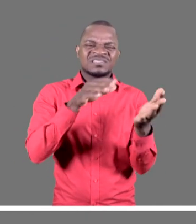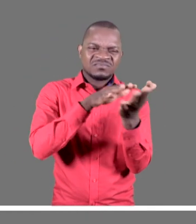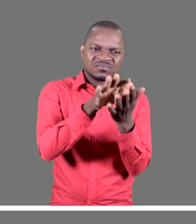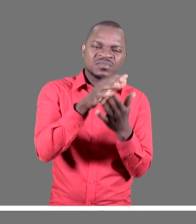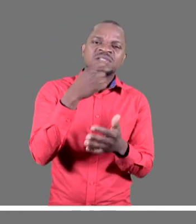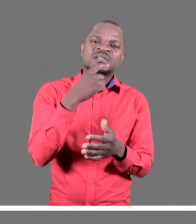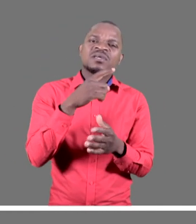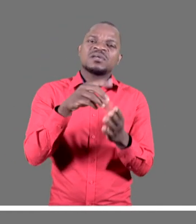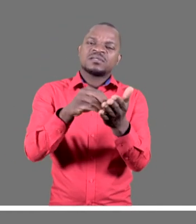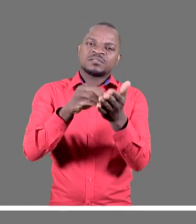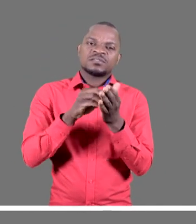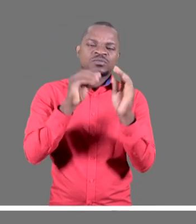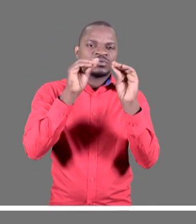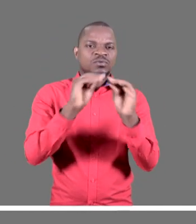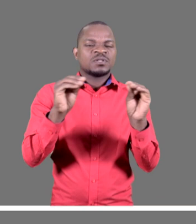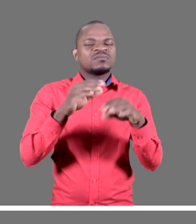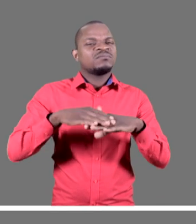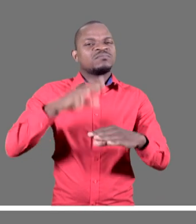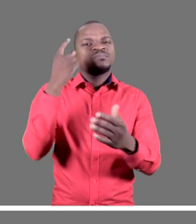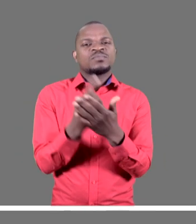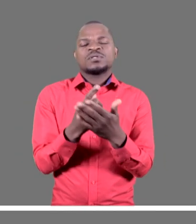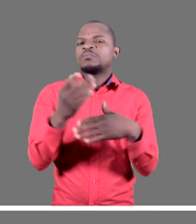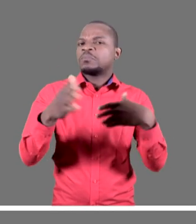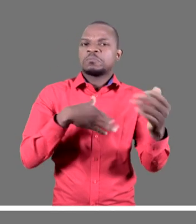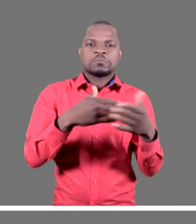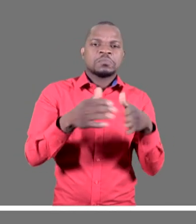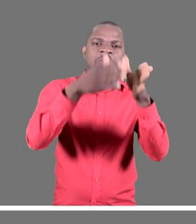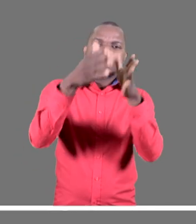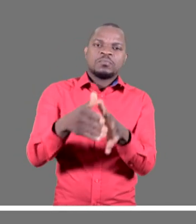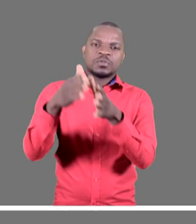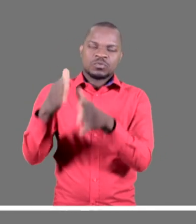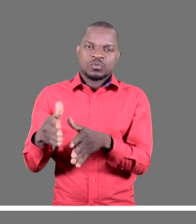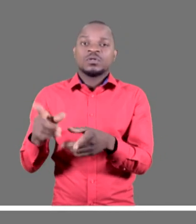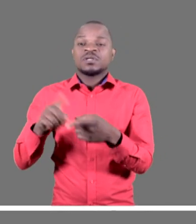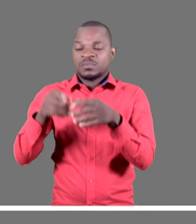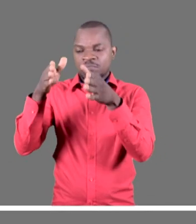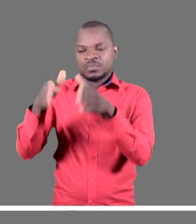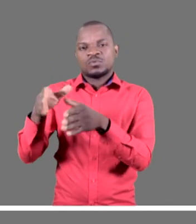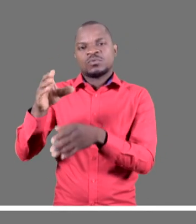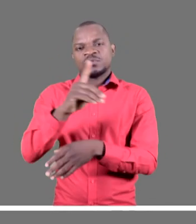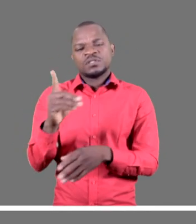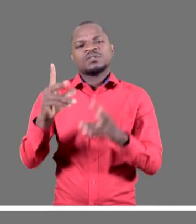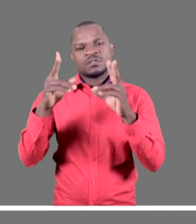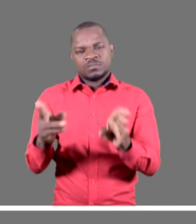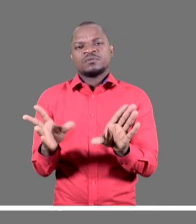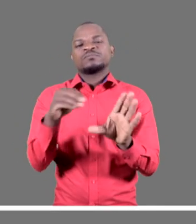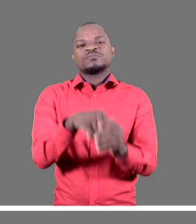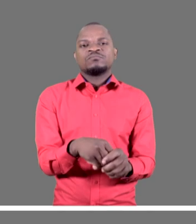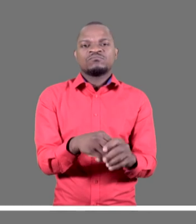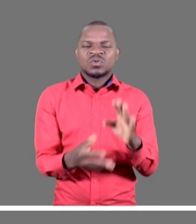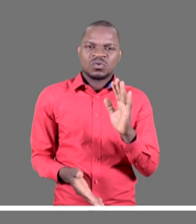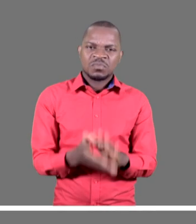um direito fundamental de qualquer ser humano, em particular da pessoa com deficiência. Desde